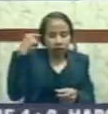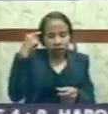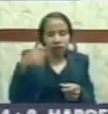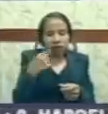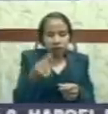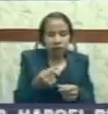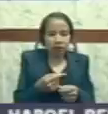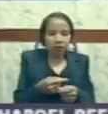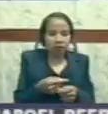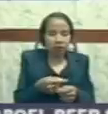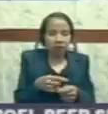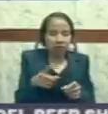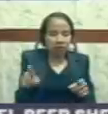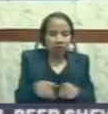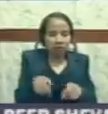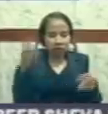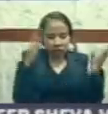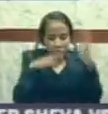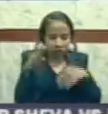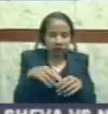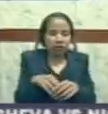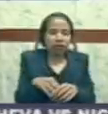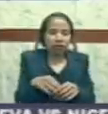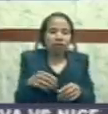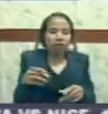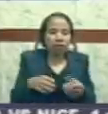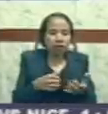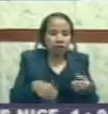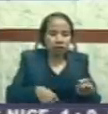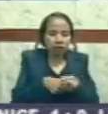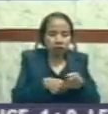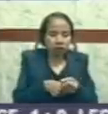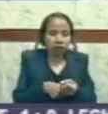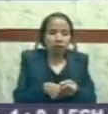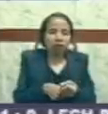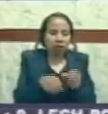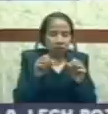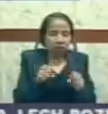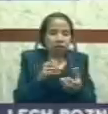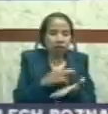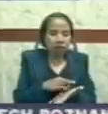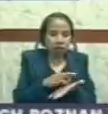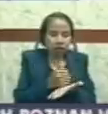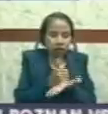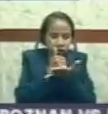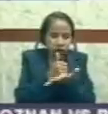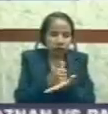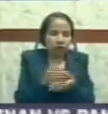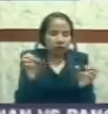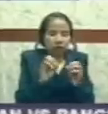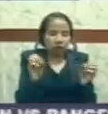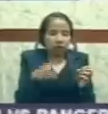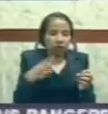se é obstáculo, fale, então a mim tem, se é né, contribuição, mas né, o governo é um obstáculo. Se de Hané né, facilita, então a mim la